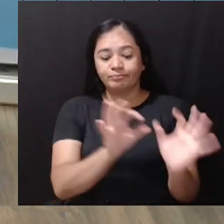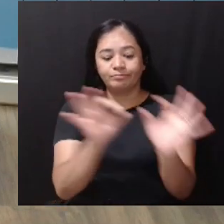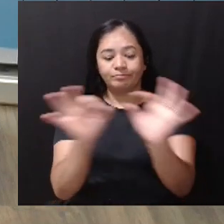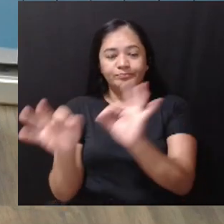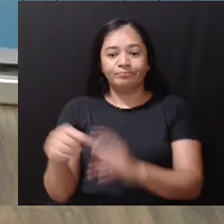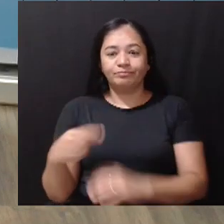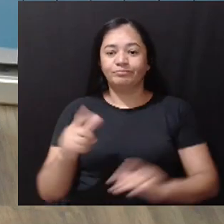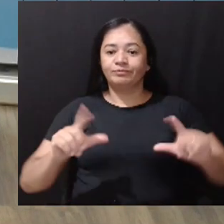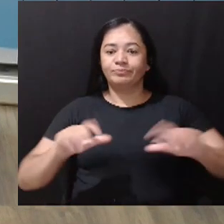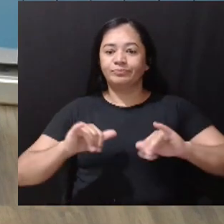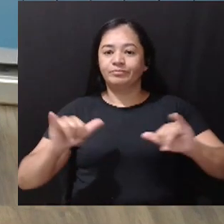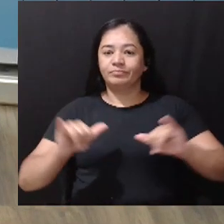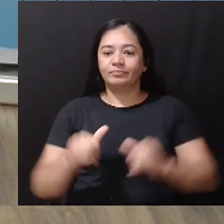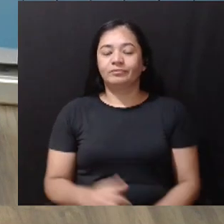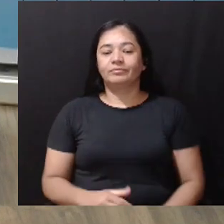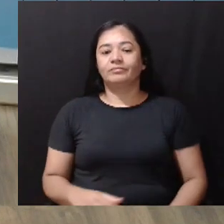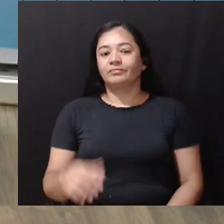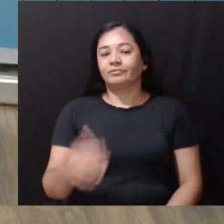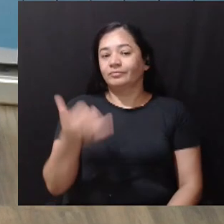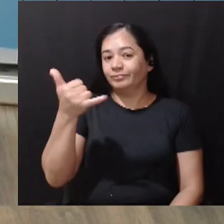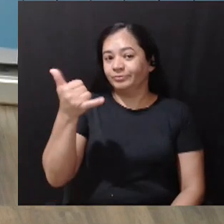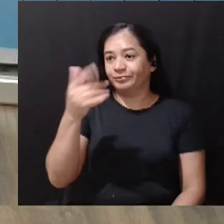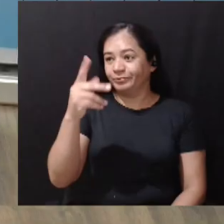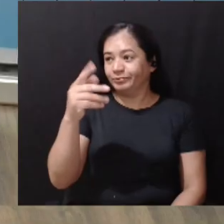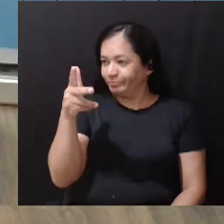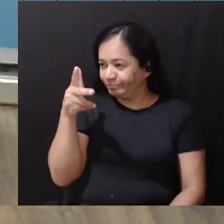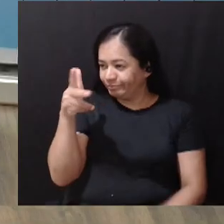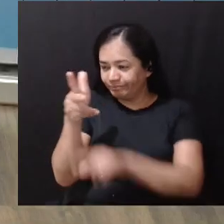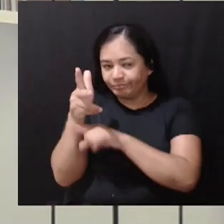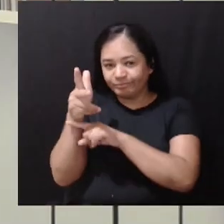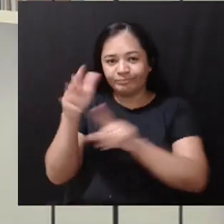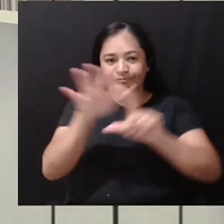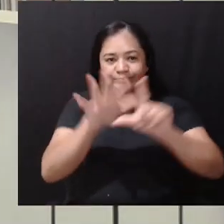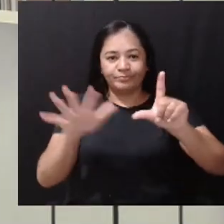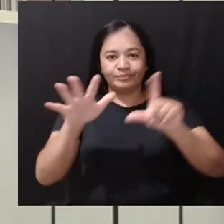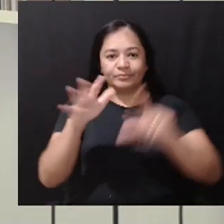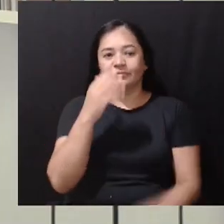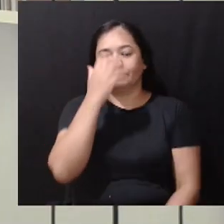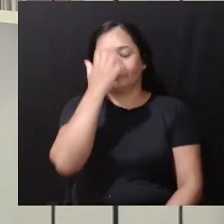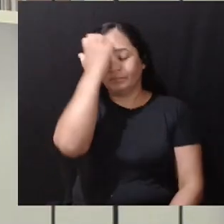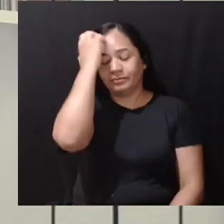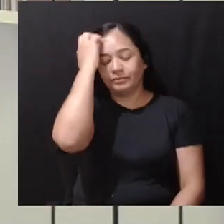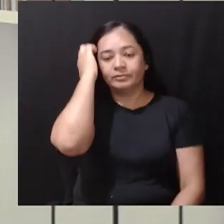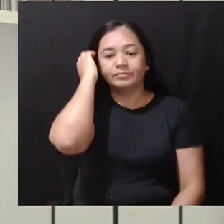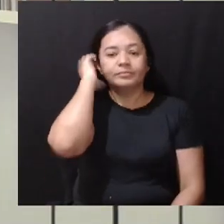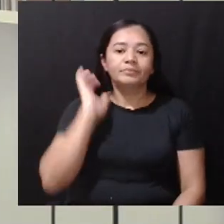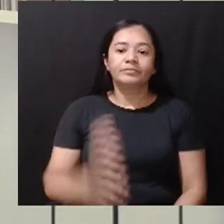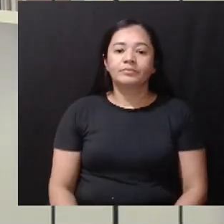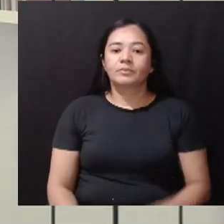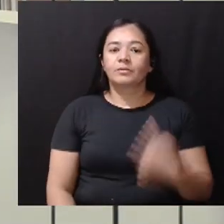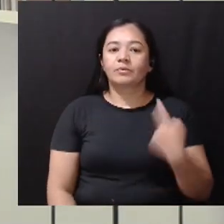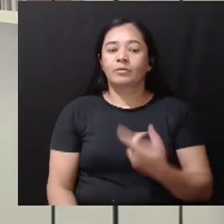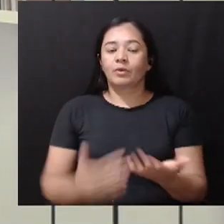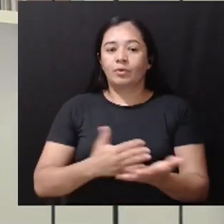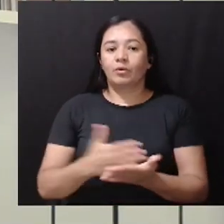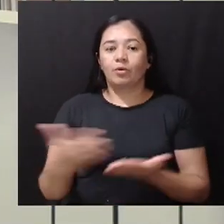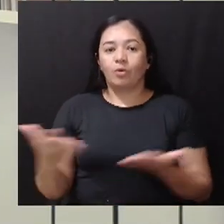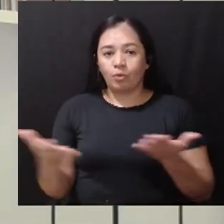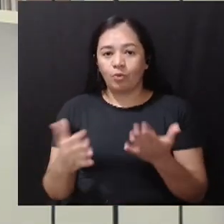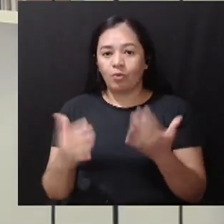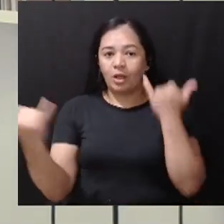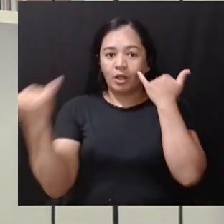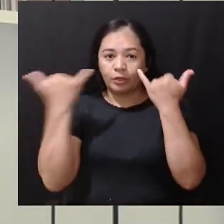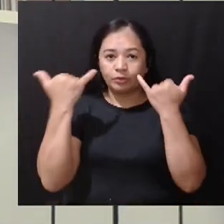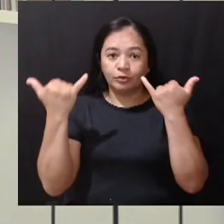telejornal, apontando a câmera do seu celular para o QR Code. A gente abre a edição de hoje com as notícias da metrópole,